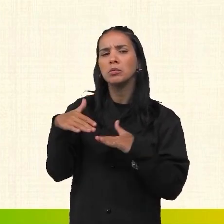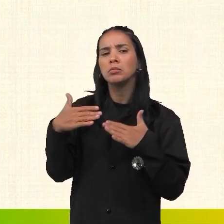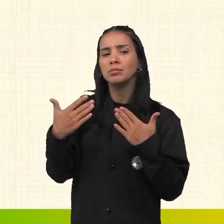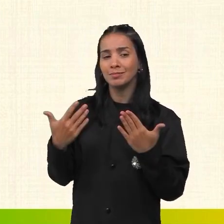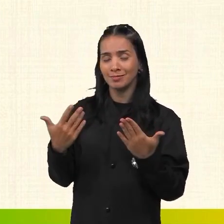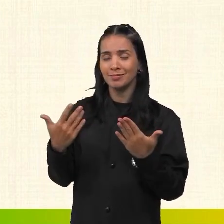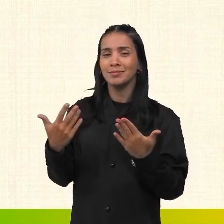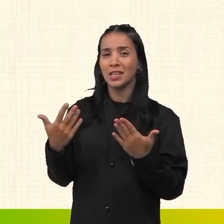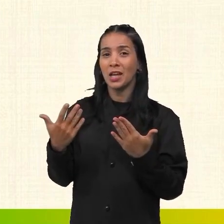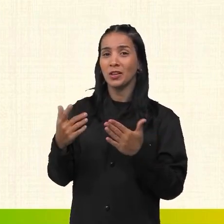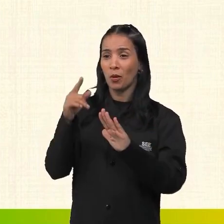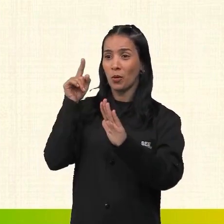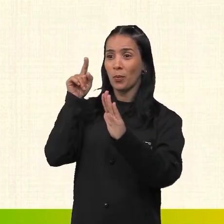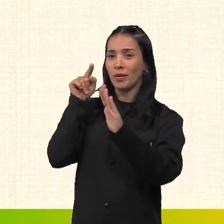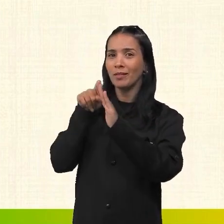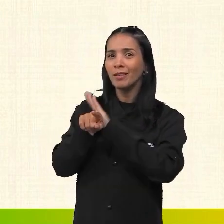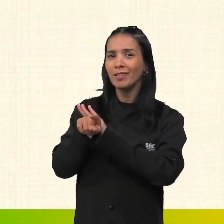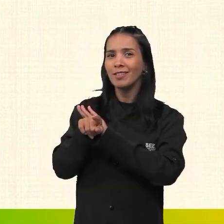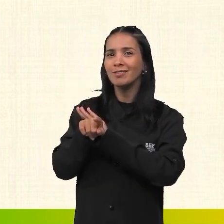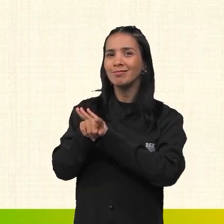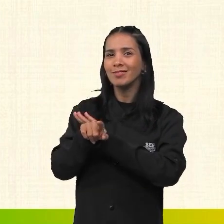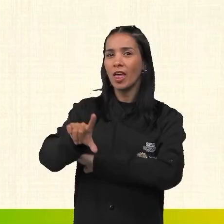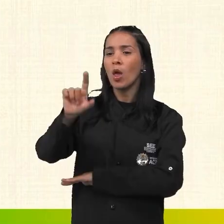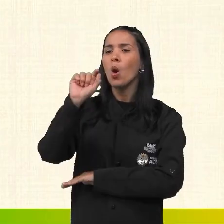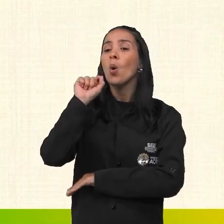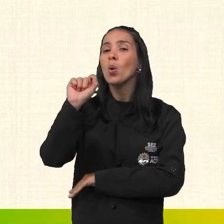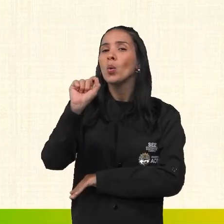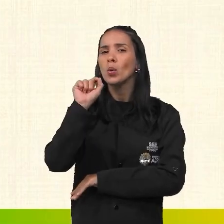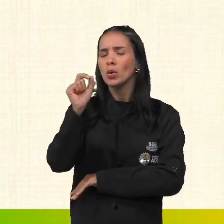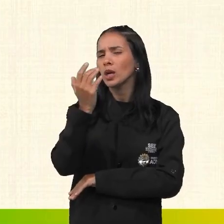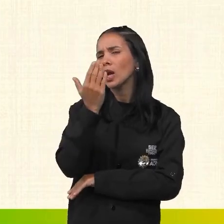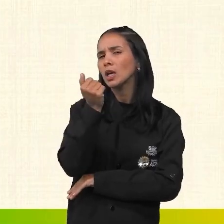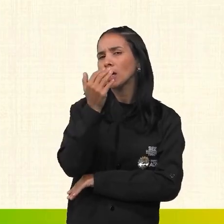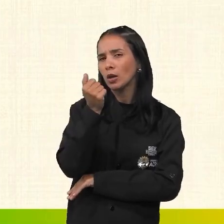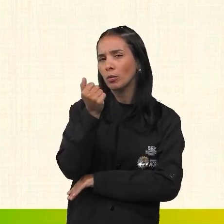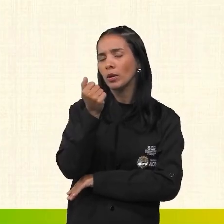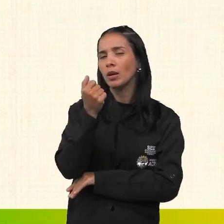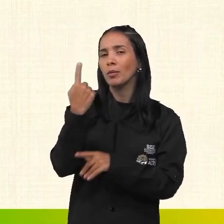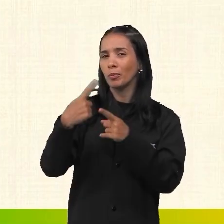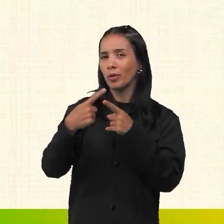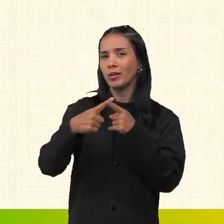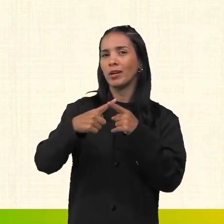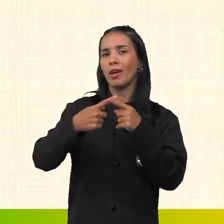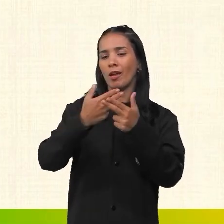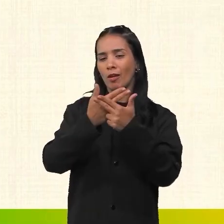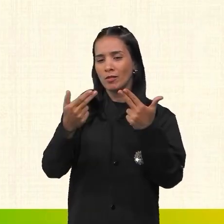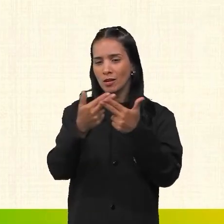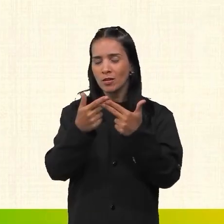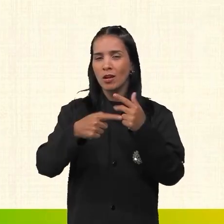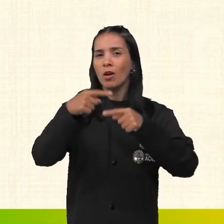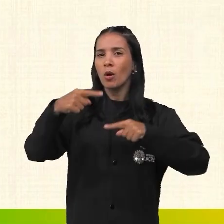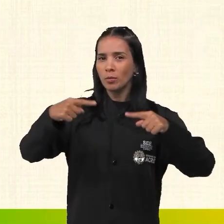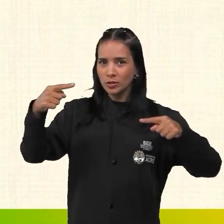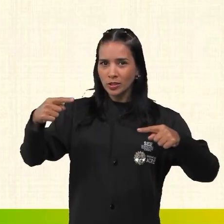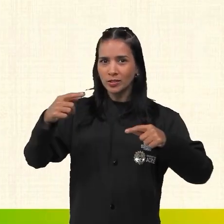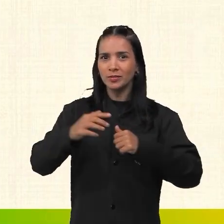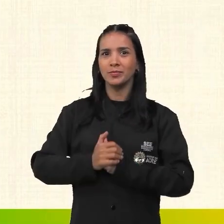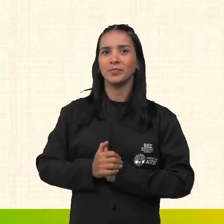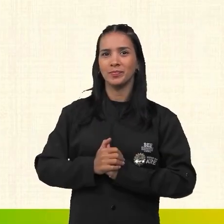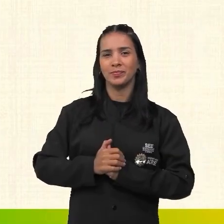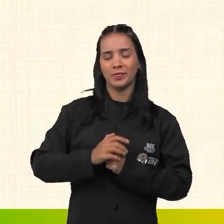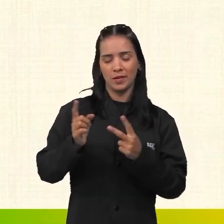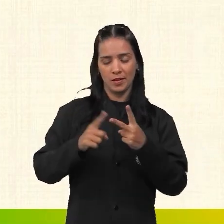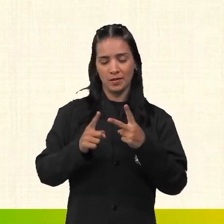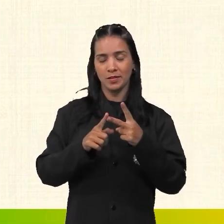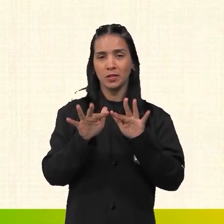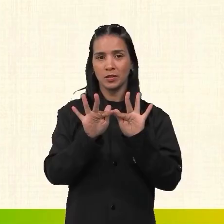eu estou falando de no caso, um objeto, né? Então, eu vou usar o what também. No segundo, nós